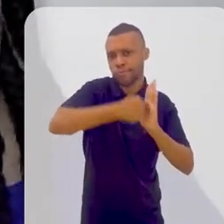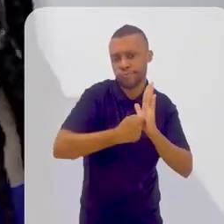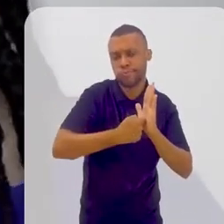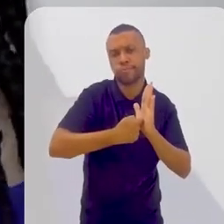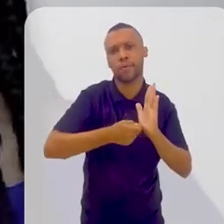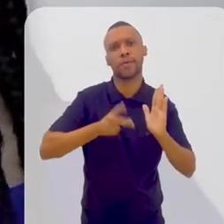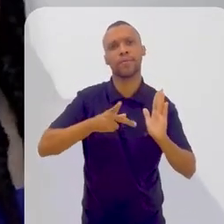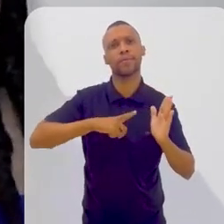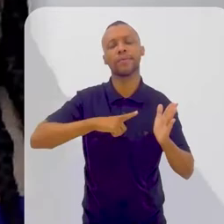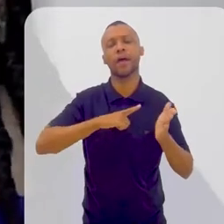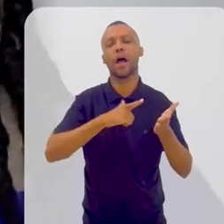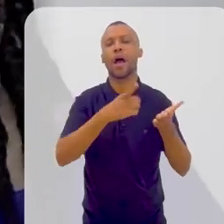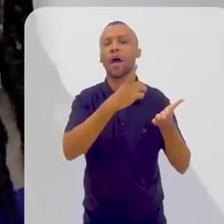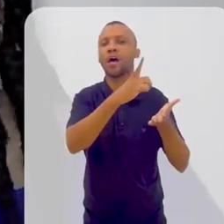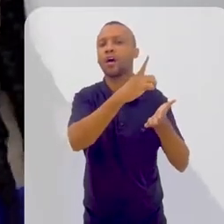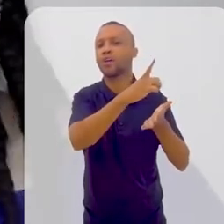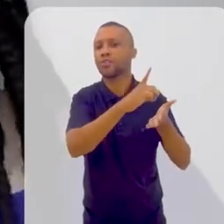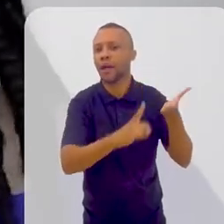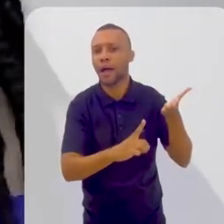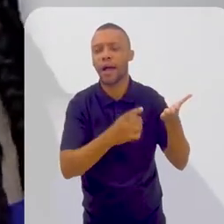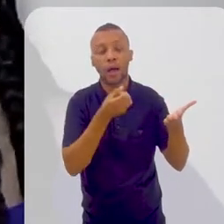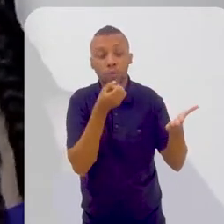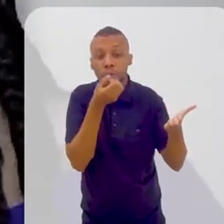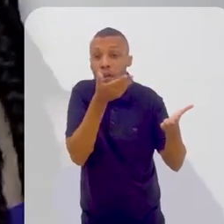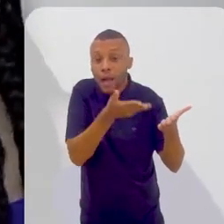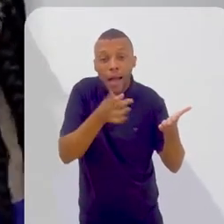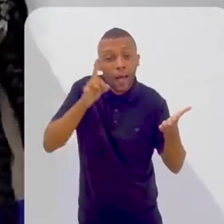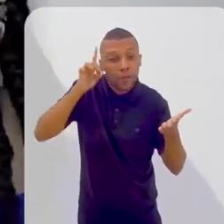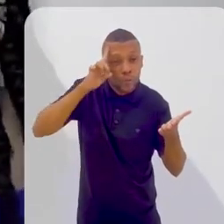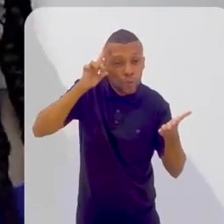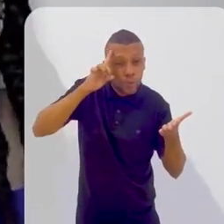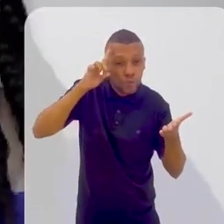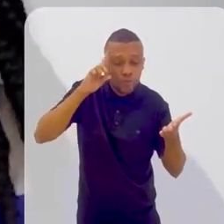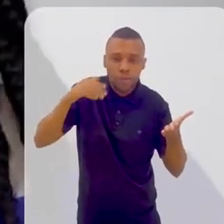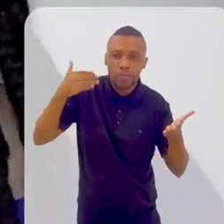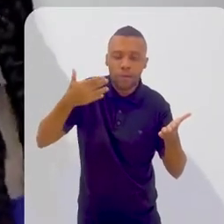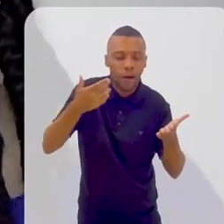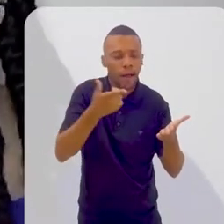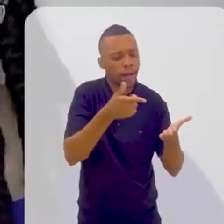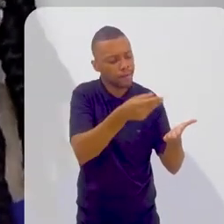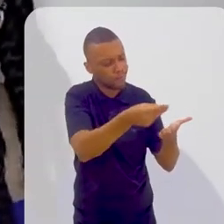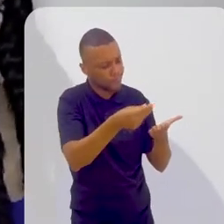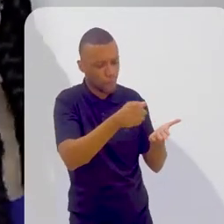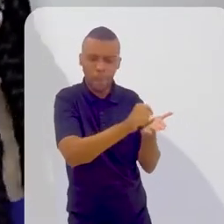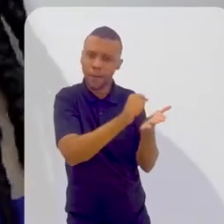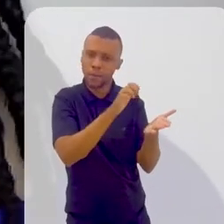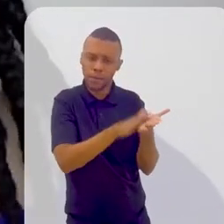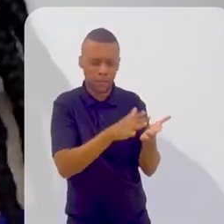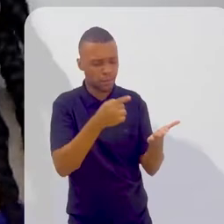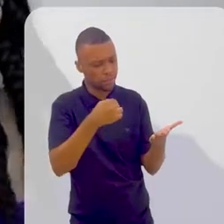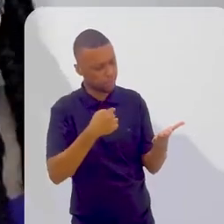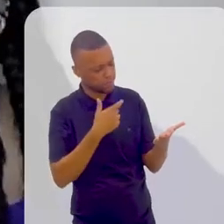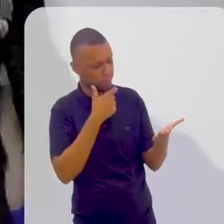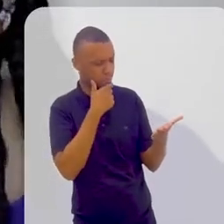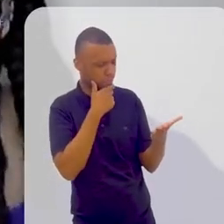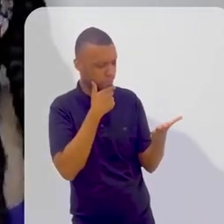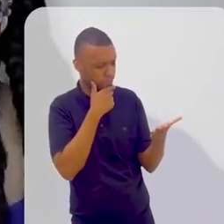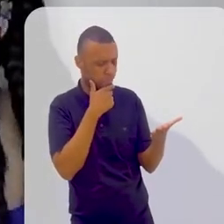eu tive muita coisa de diário, eu escrevia os relatos do dia, e ele pegou uma anotação minha e falou assim: